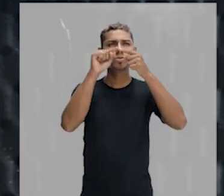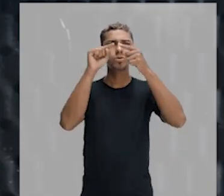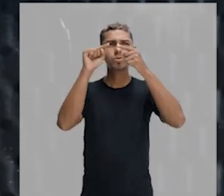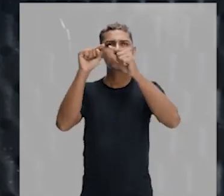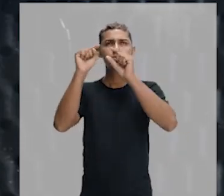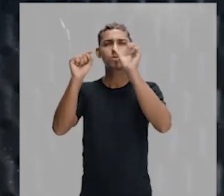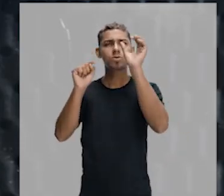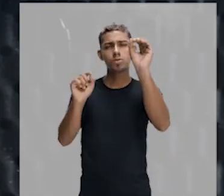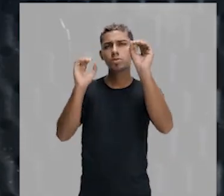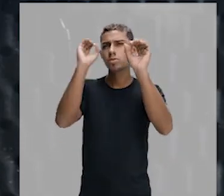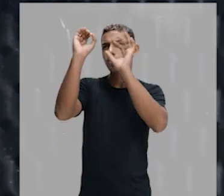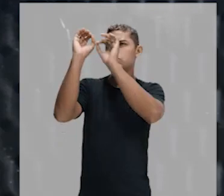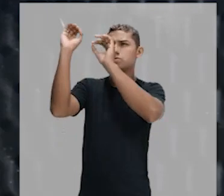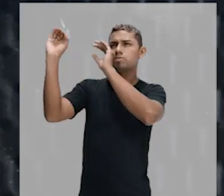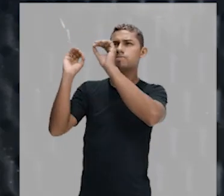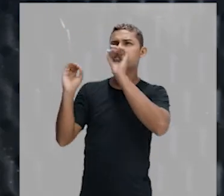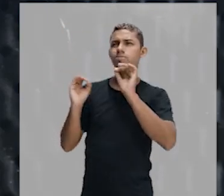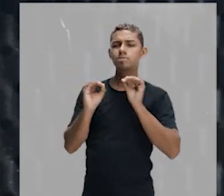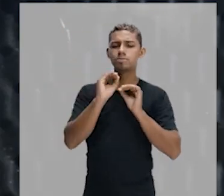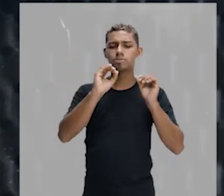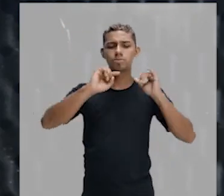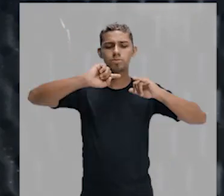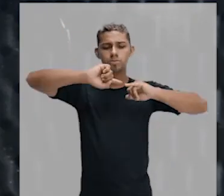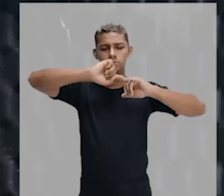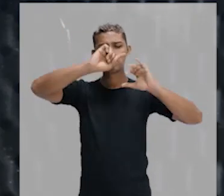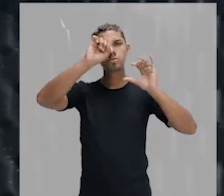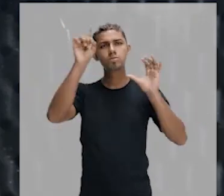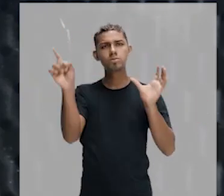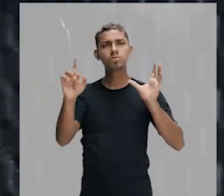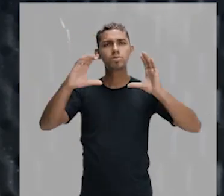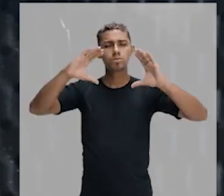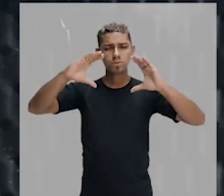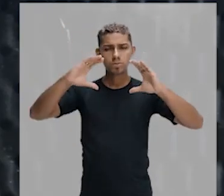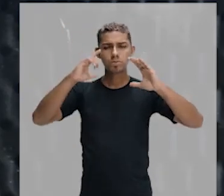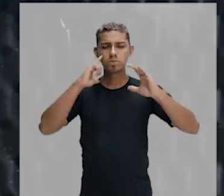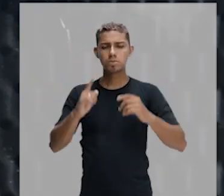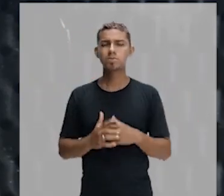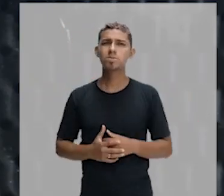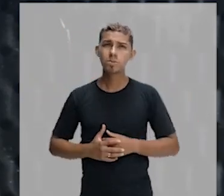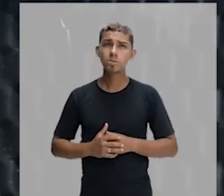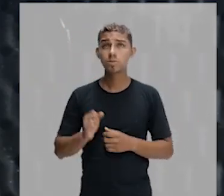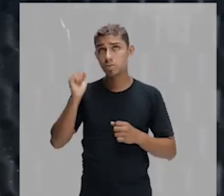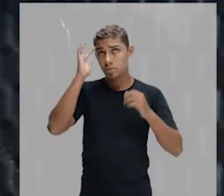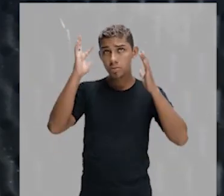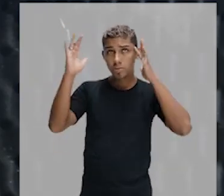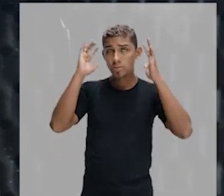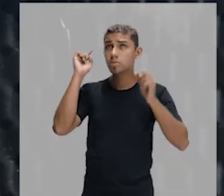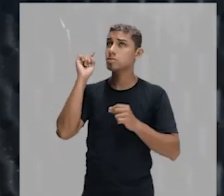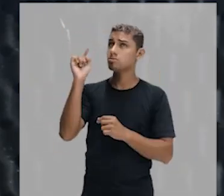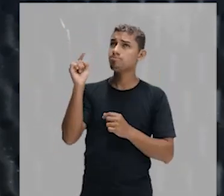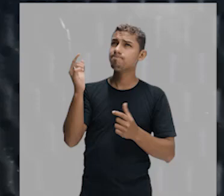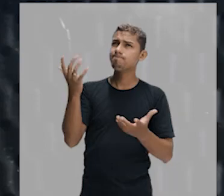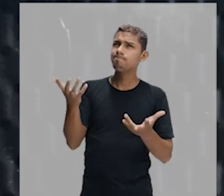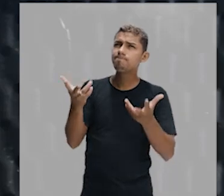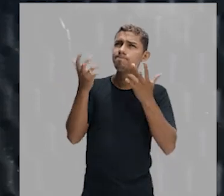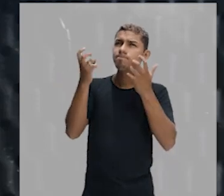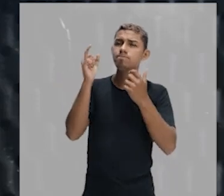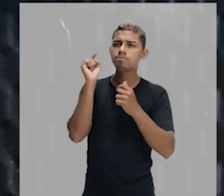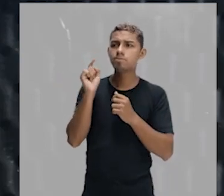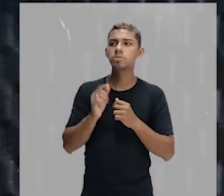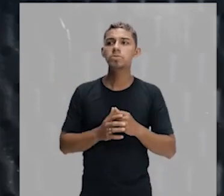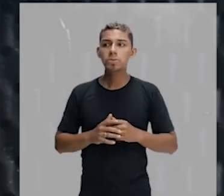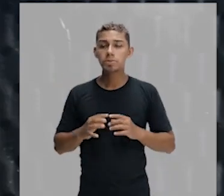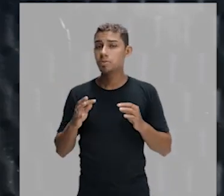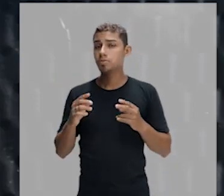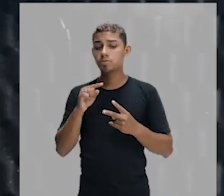pequenos buraquinhos dentro dessa esfera maior, né, que é a impressão que nós temos que é desse jeito, certo? Então, nós temos aqui